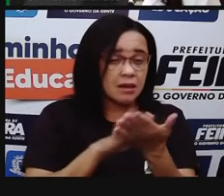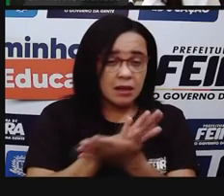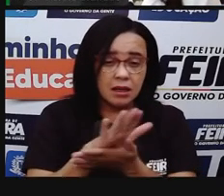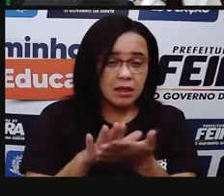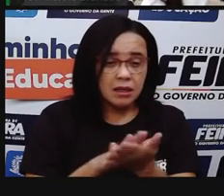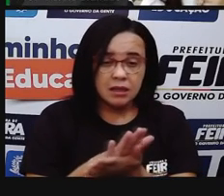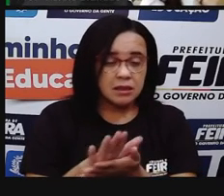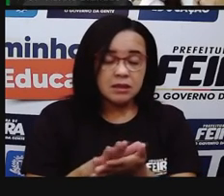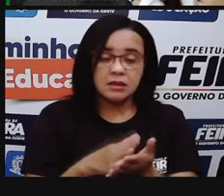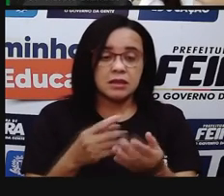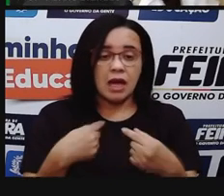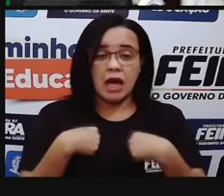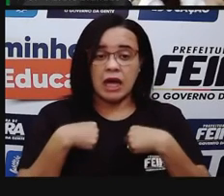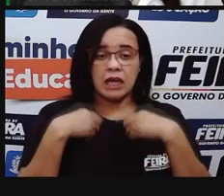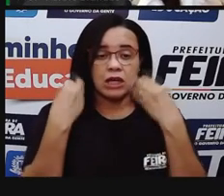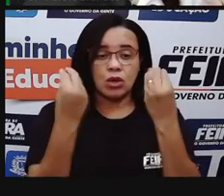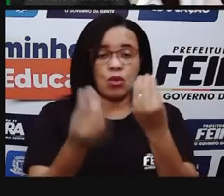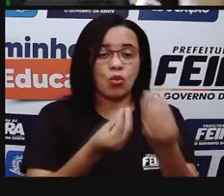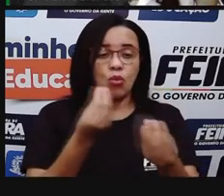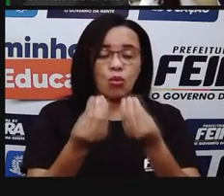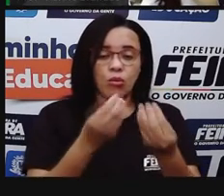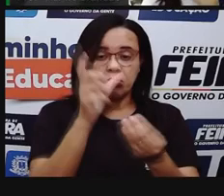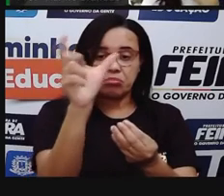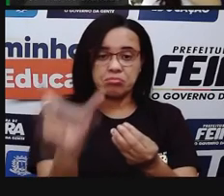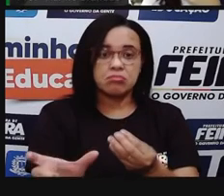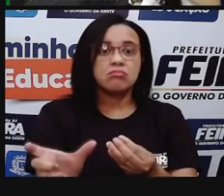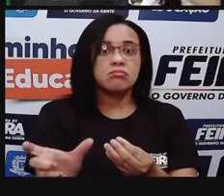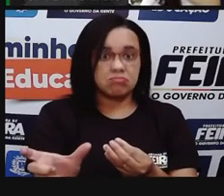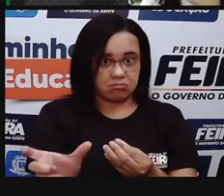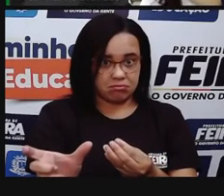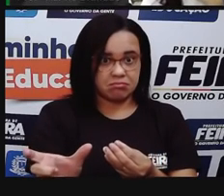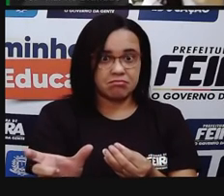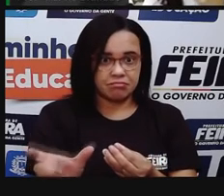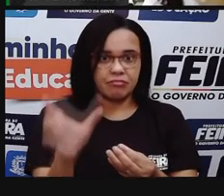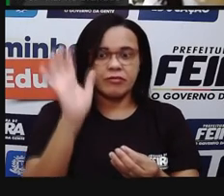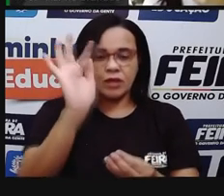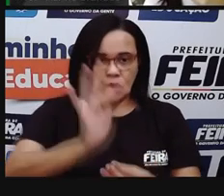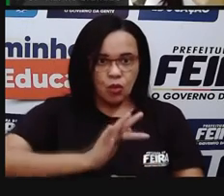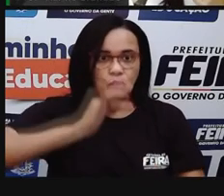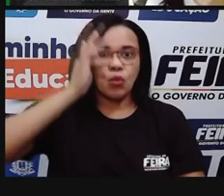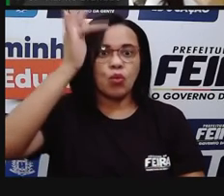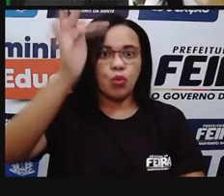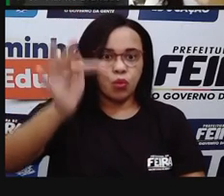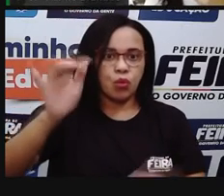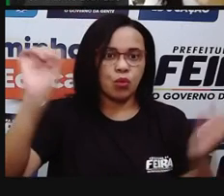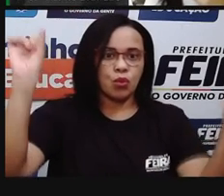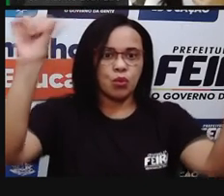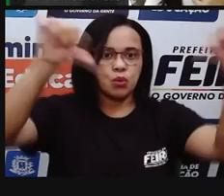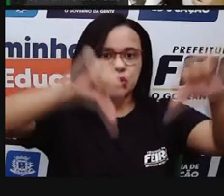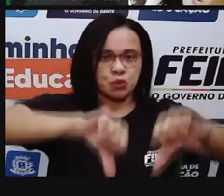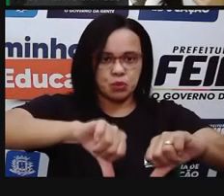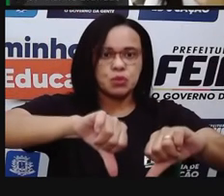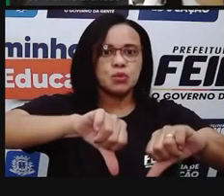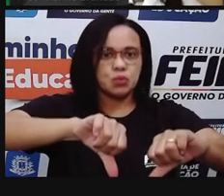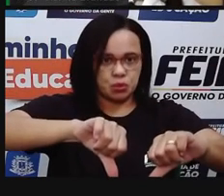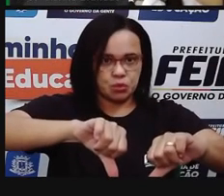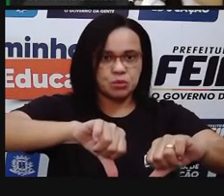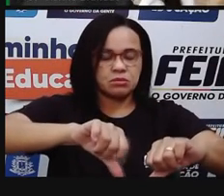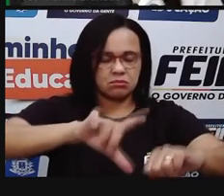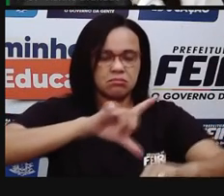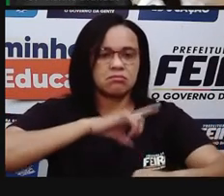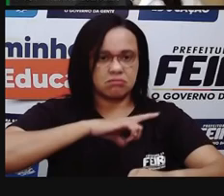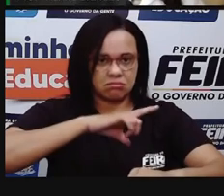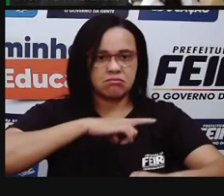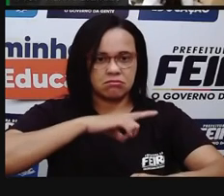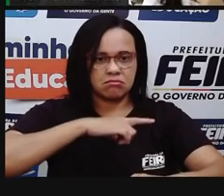feito o quê? Tem feito com que nós também soframos as consequências. Por quê? Por mais que eu não considere a natureza como